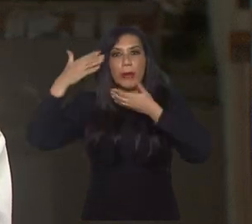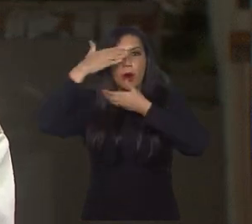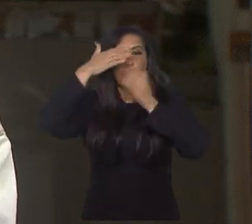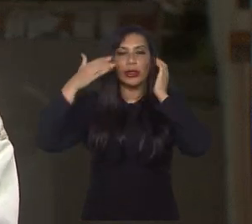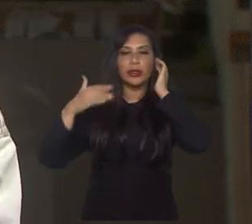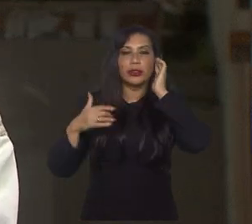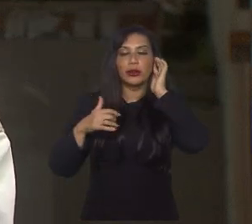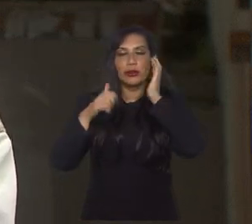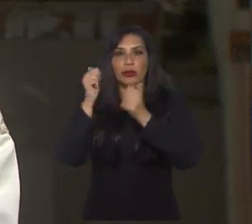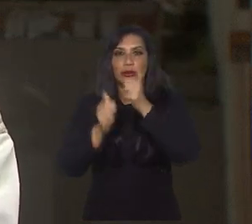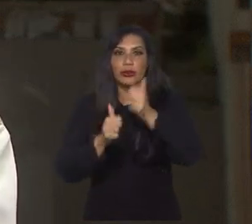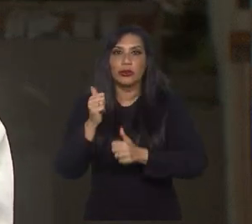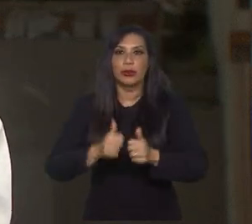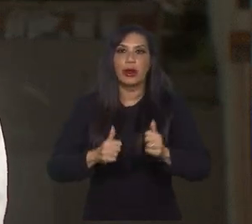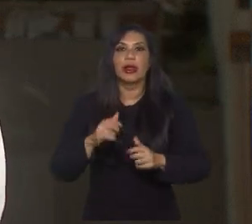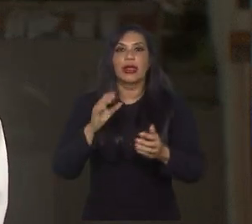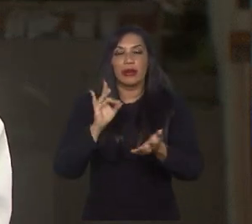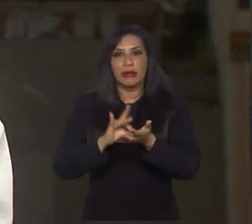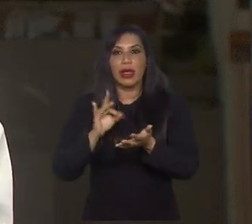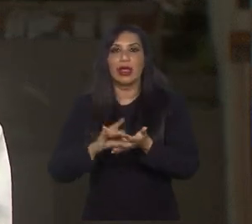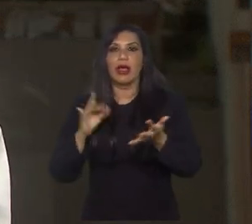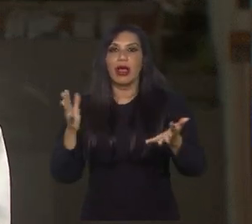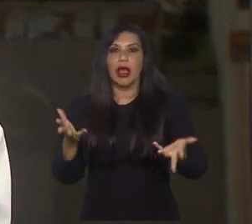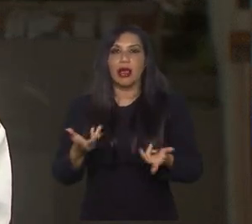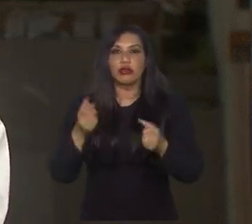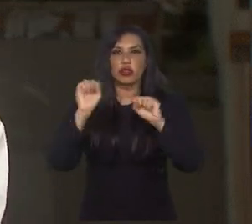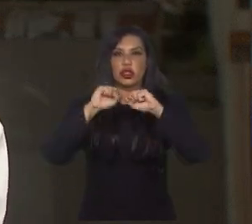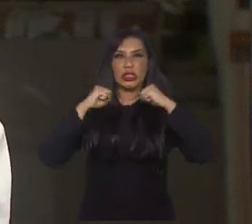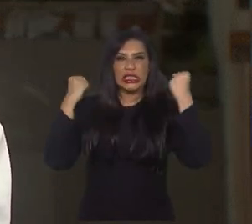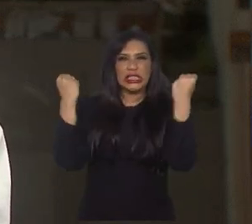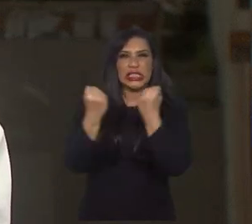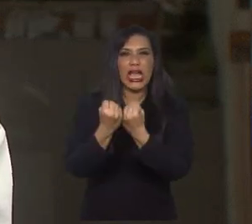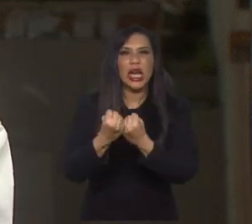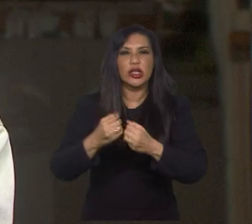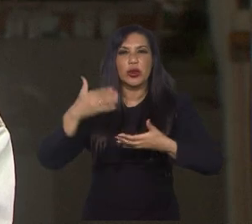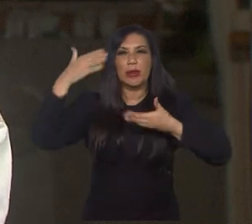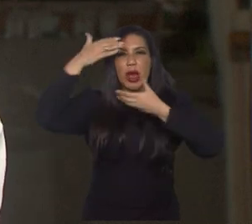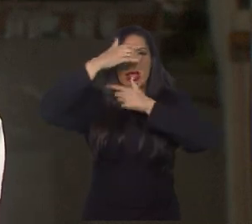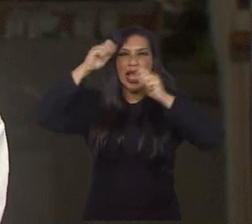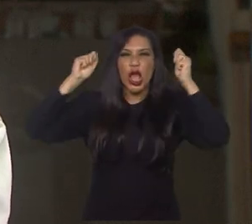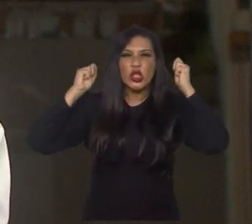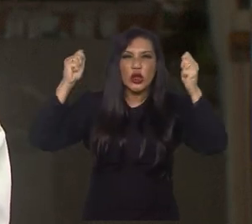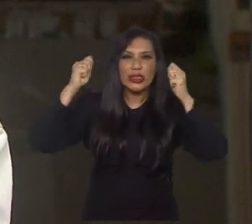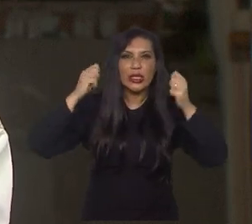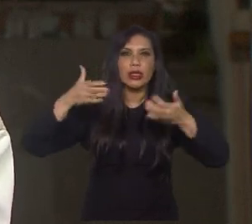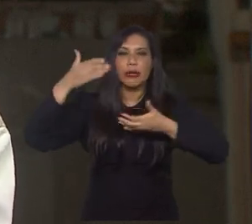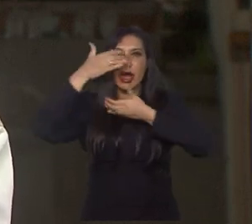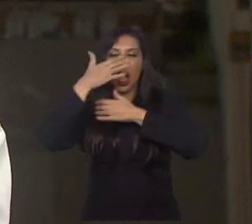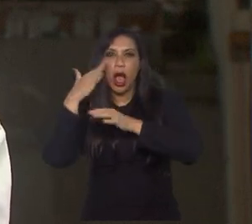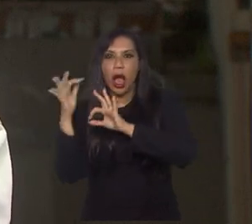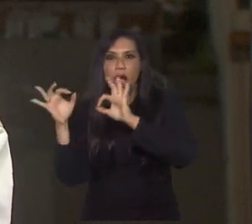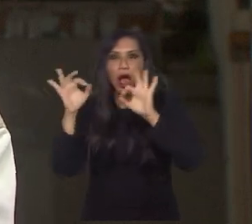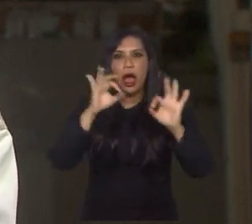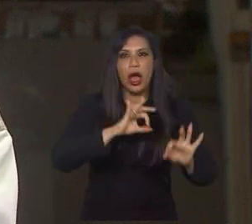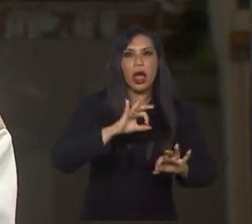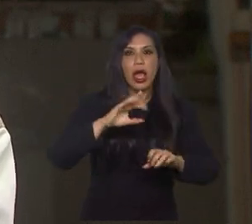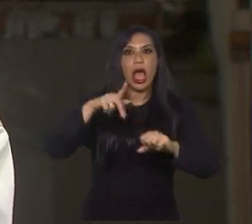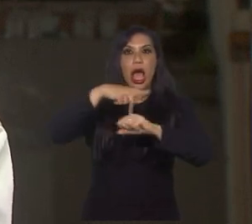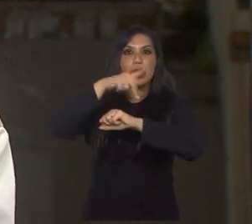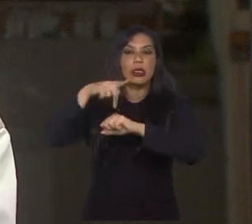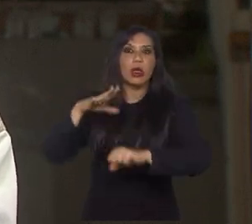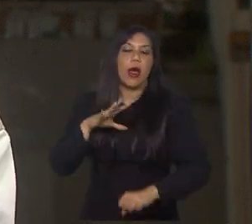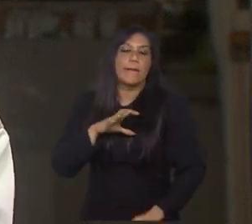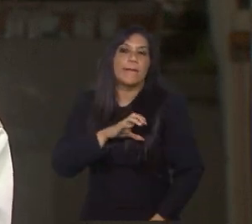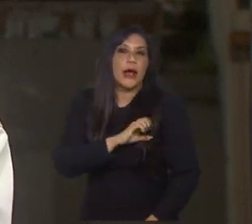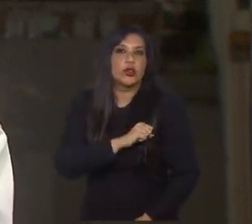a gente vê imagens fantásticas dos estádios no Marrocos, das torcidas marroquinas acompanhando o futebol. É uma nação completamente